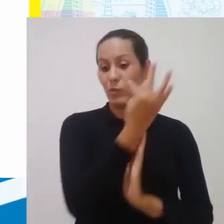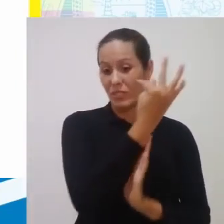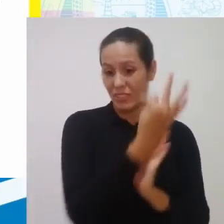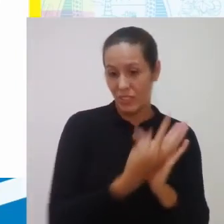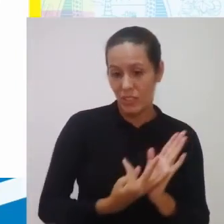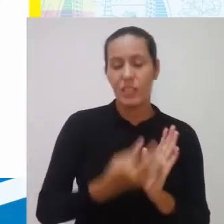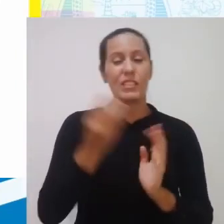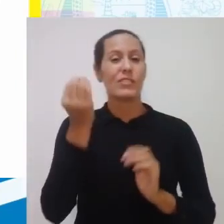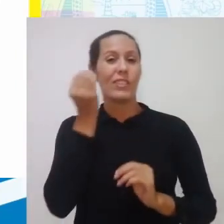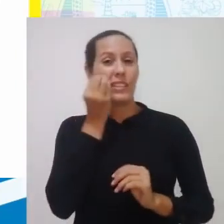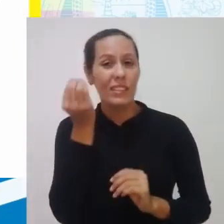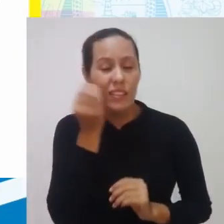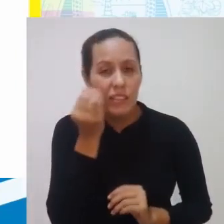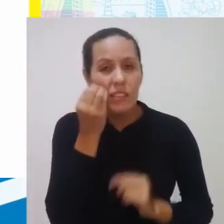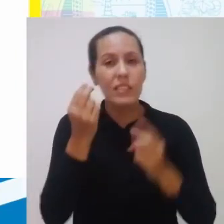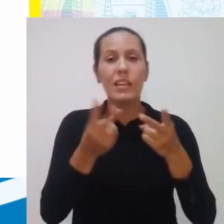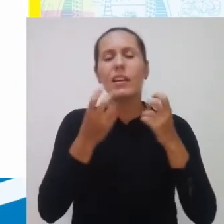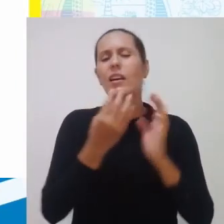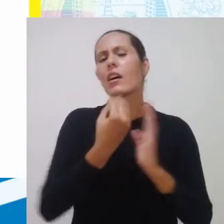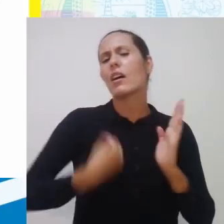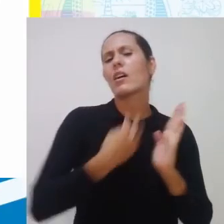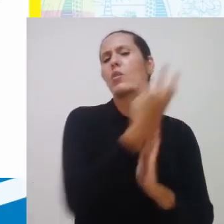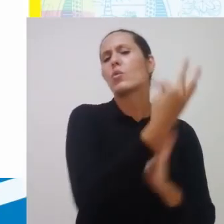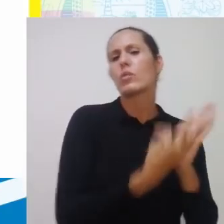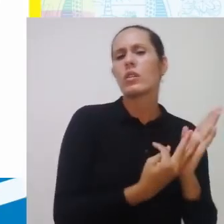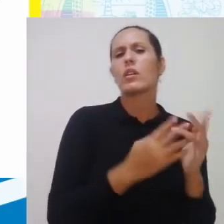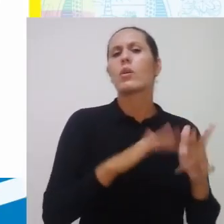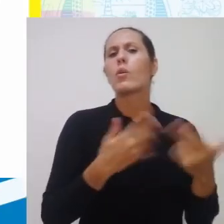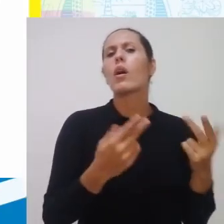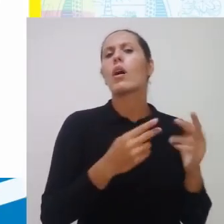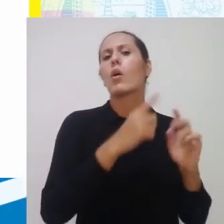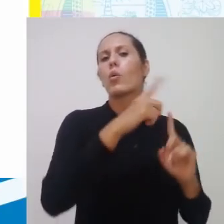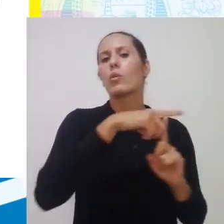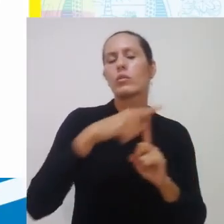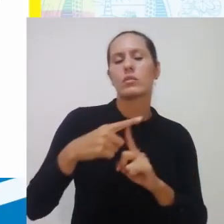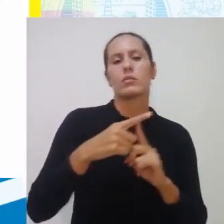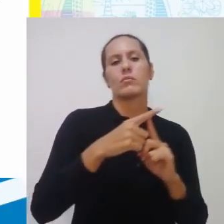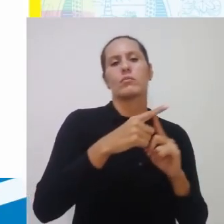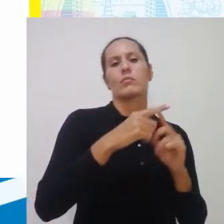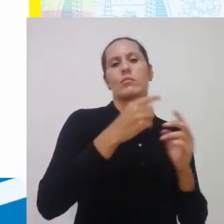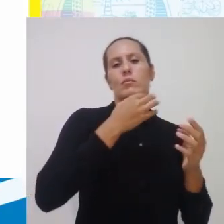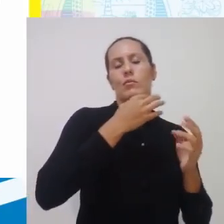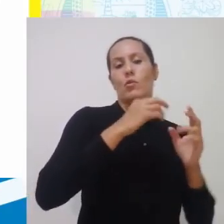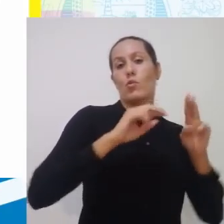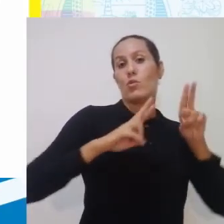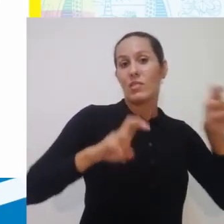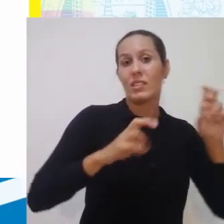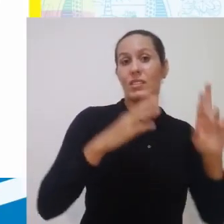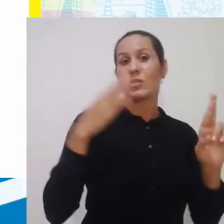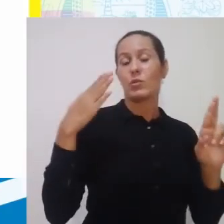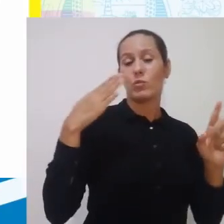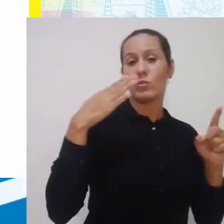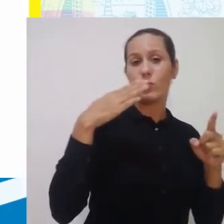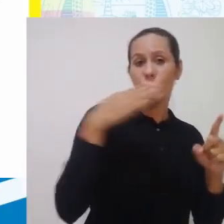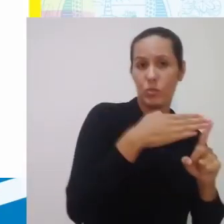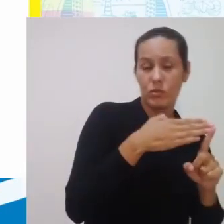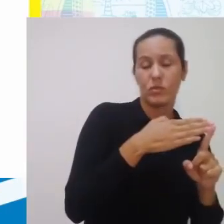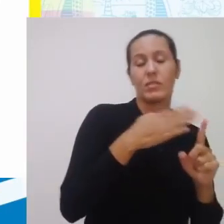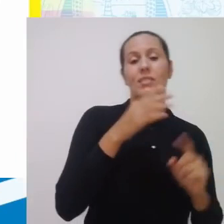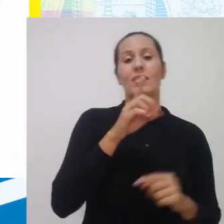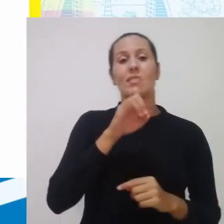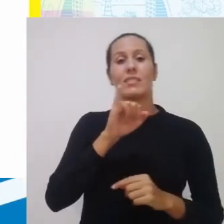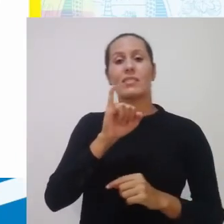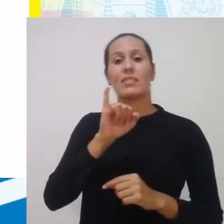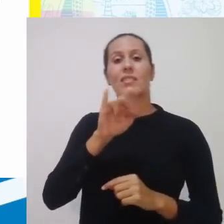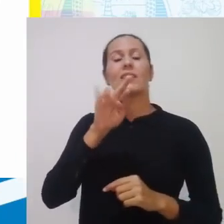de texto e a gente vai tentar identificar nesse texto quais são as citações diretas e que informações